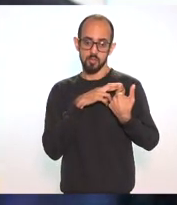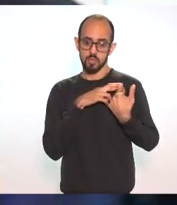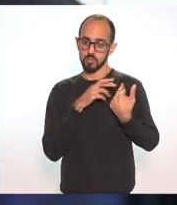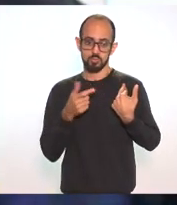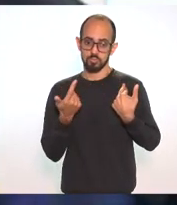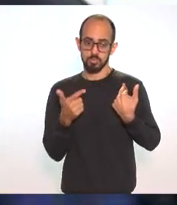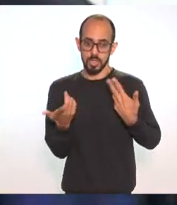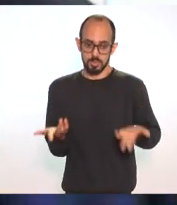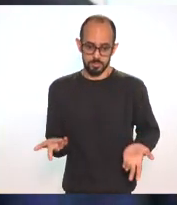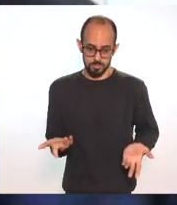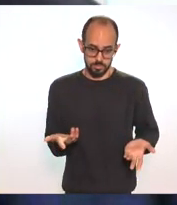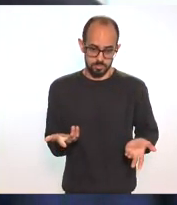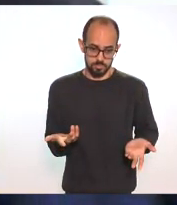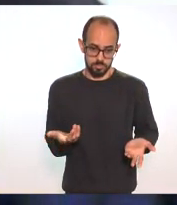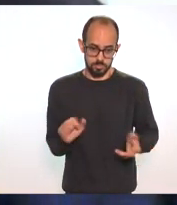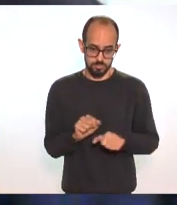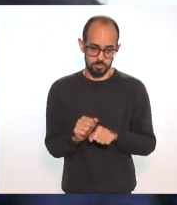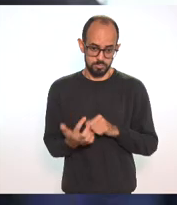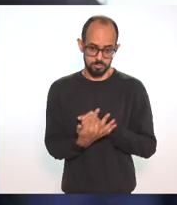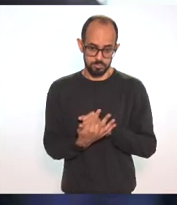na pandemia.